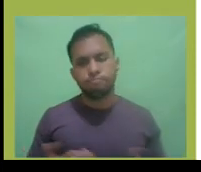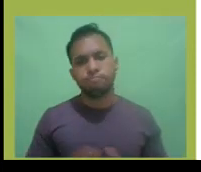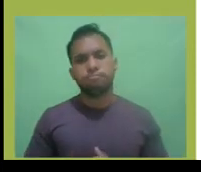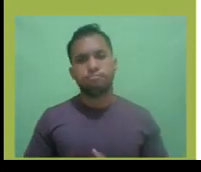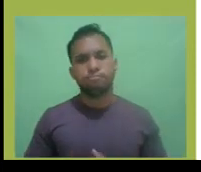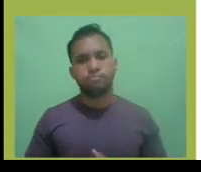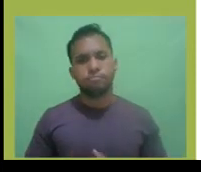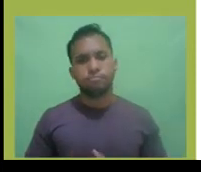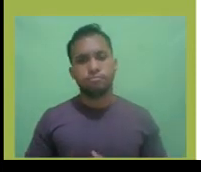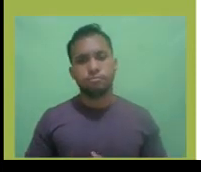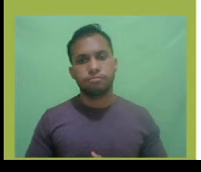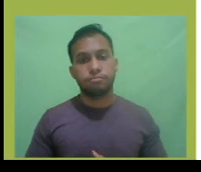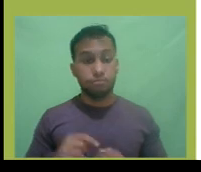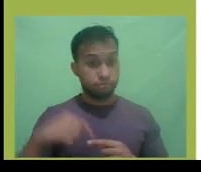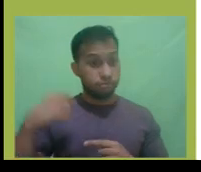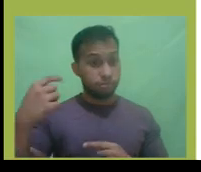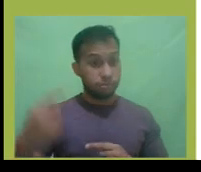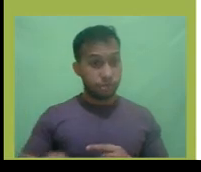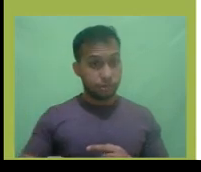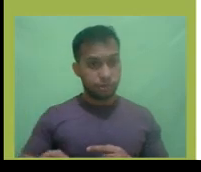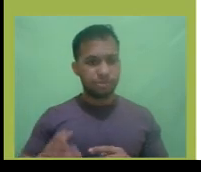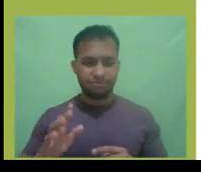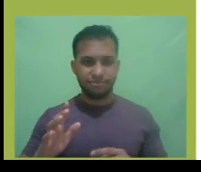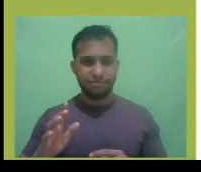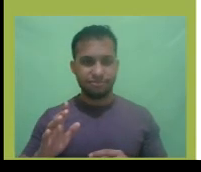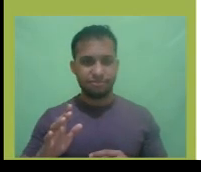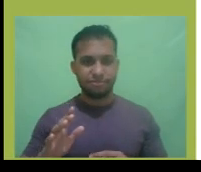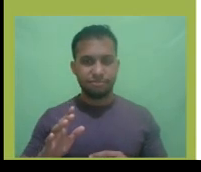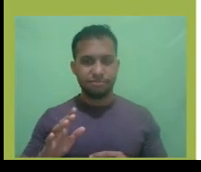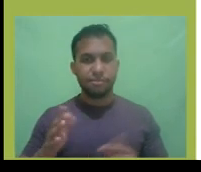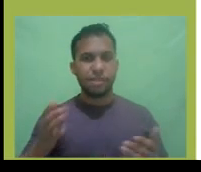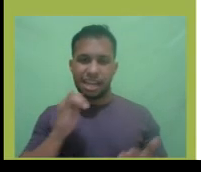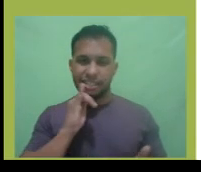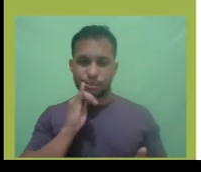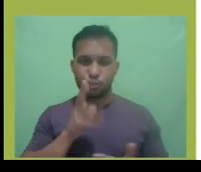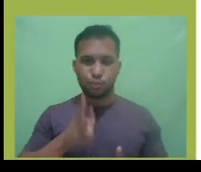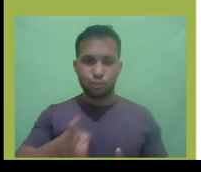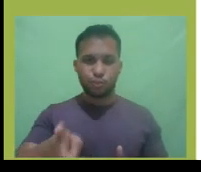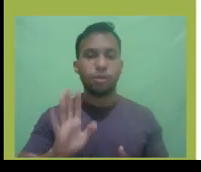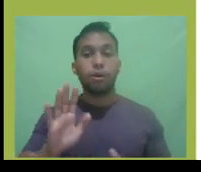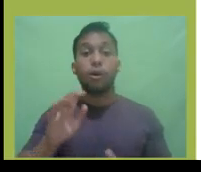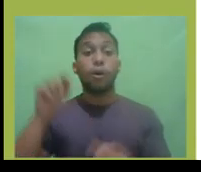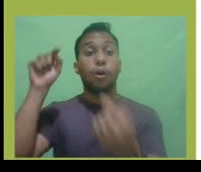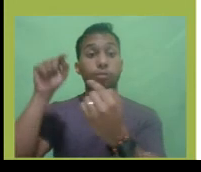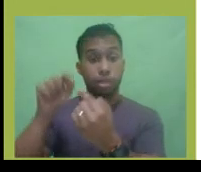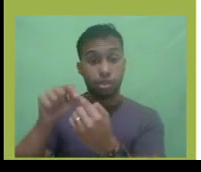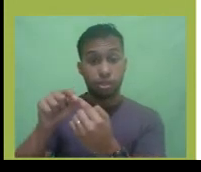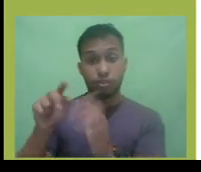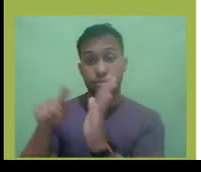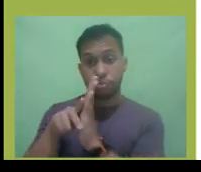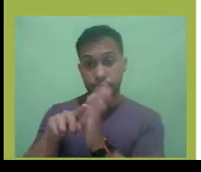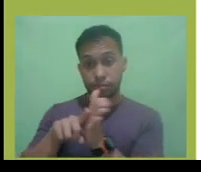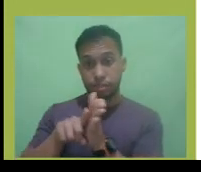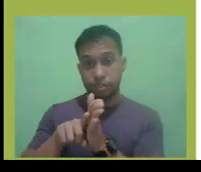seguida, diante dessas perguntas, é dado o objetivo do trabalho e os objetivos específicos para se chegar a